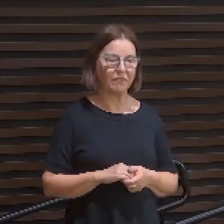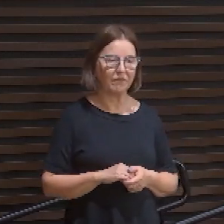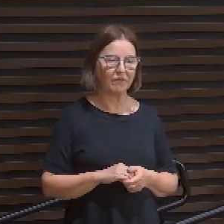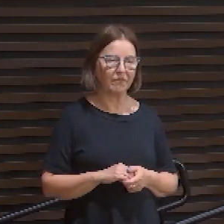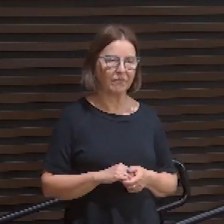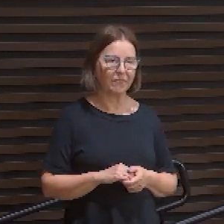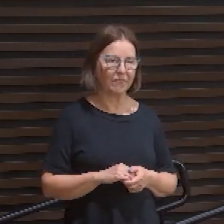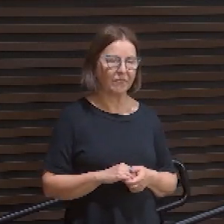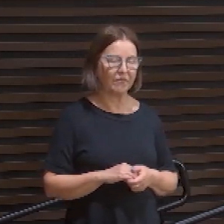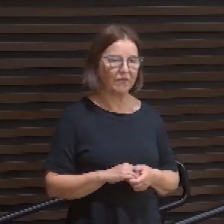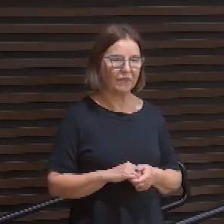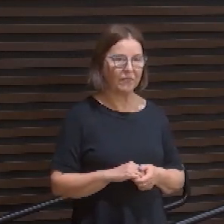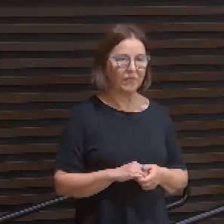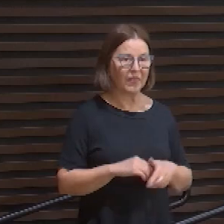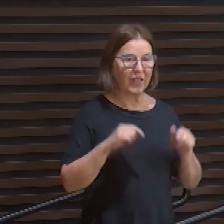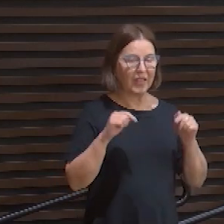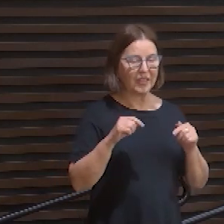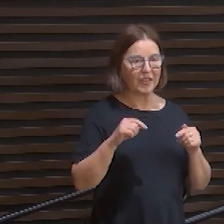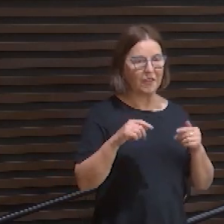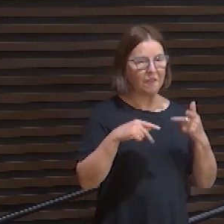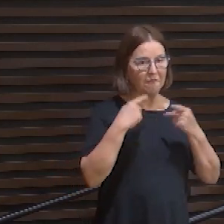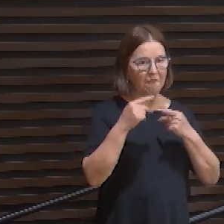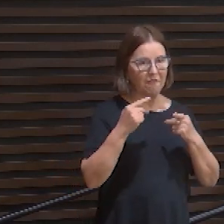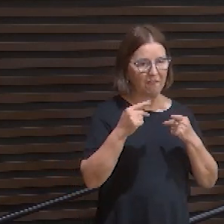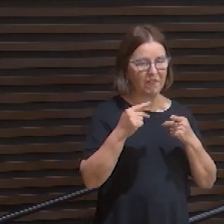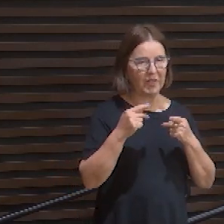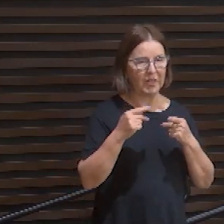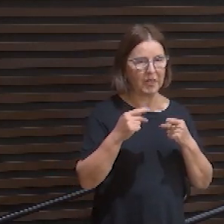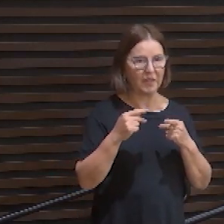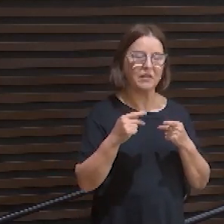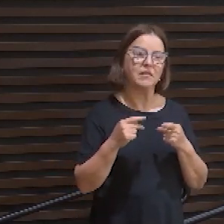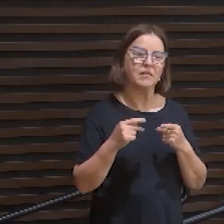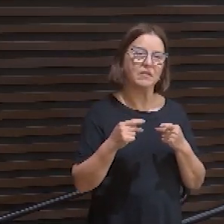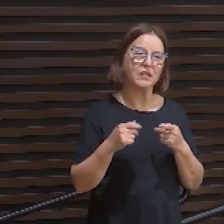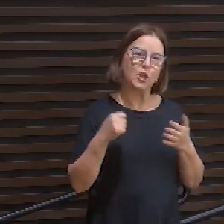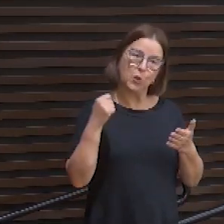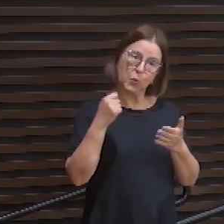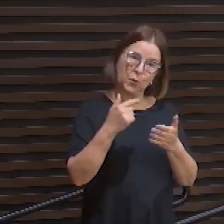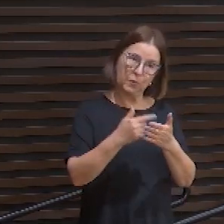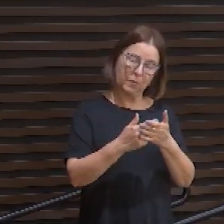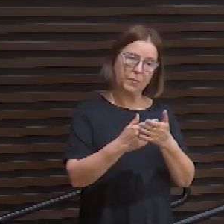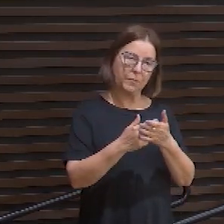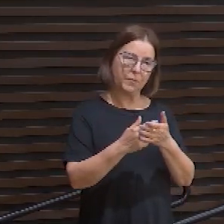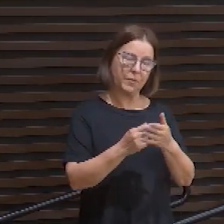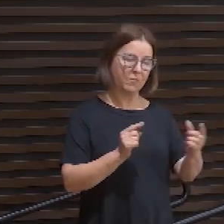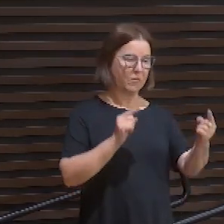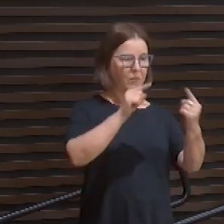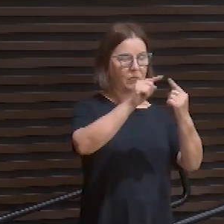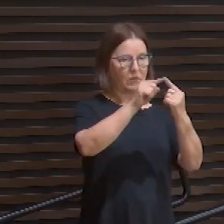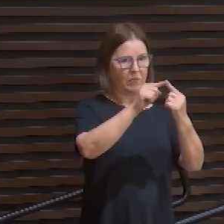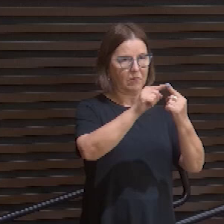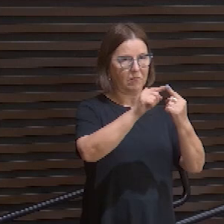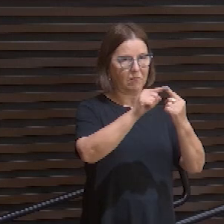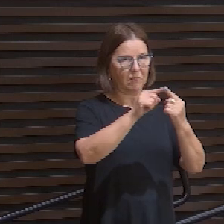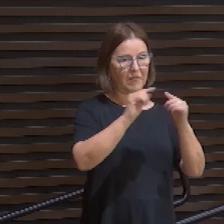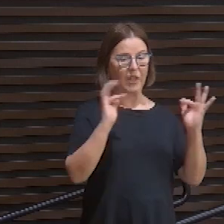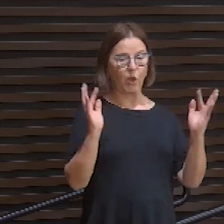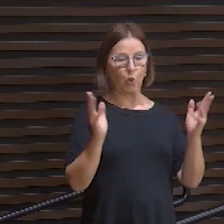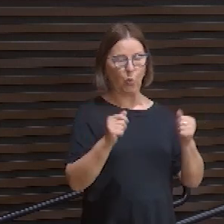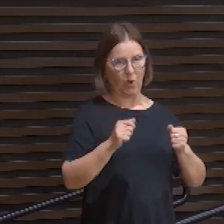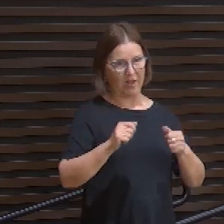entre o cumprimento da meta, a qualidade da execução e a sua